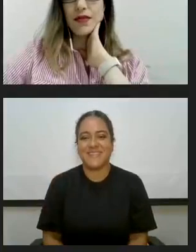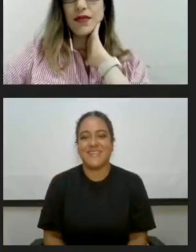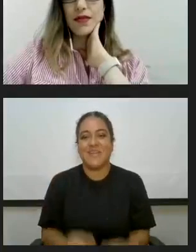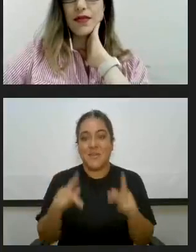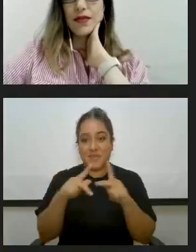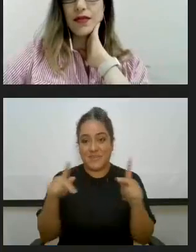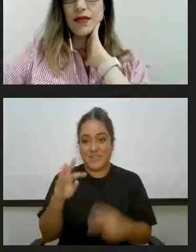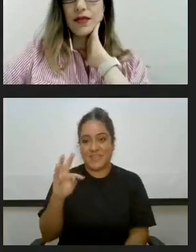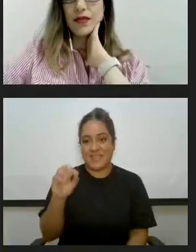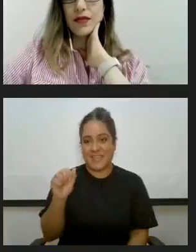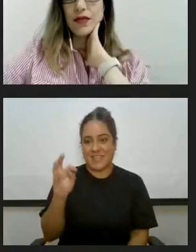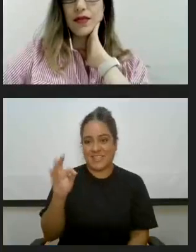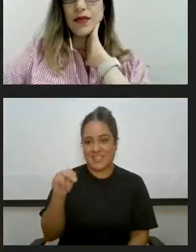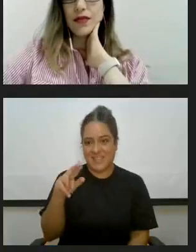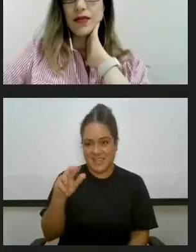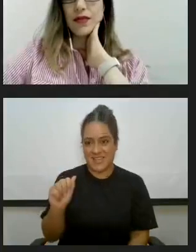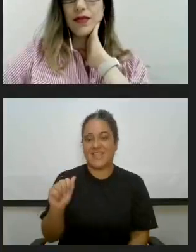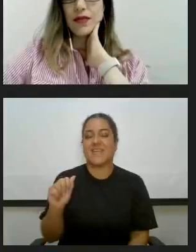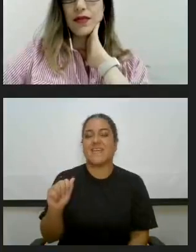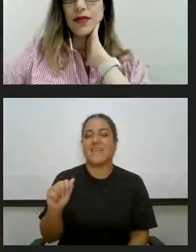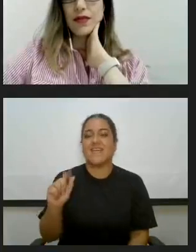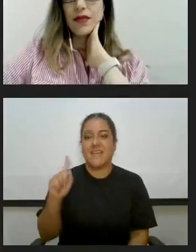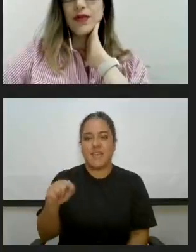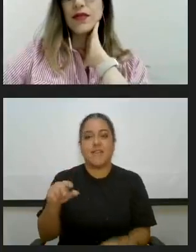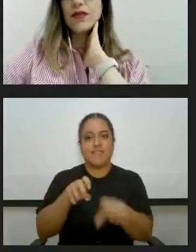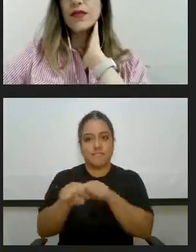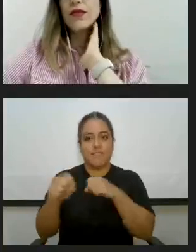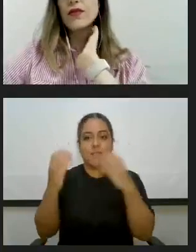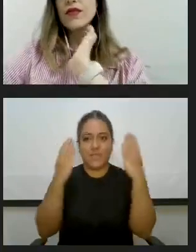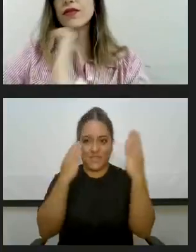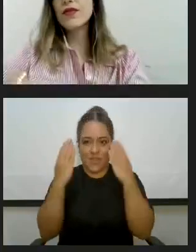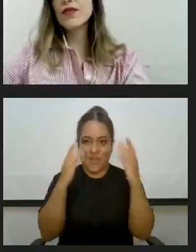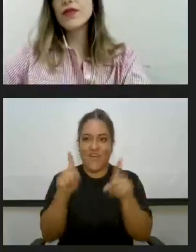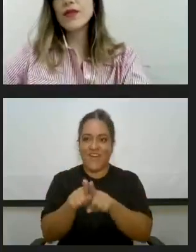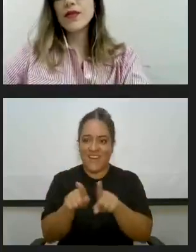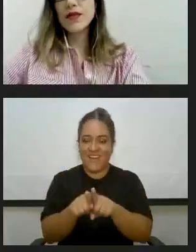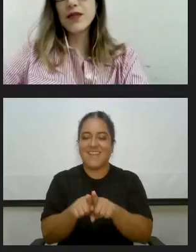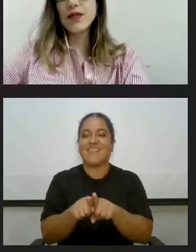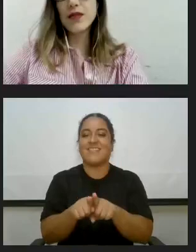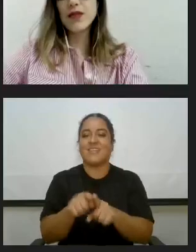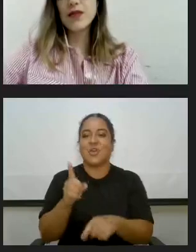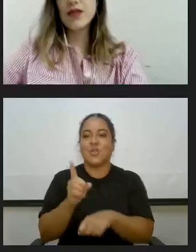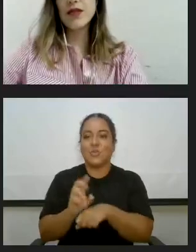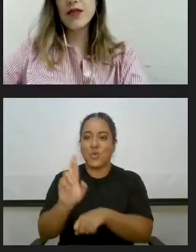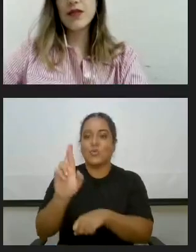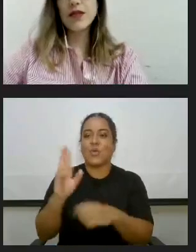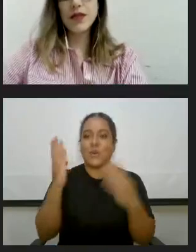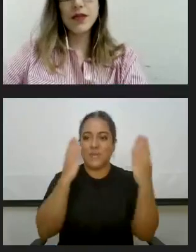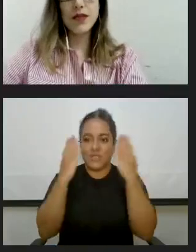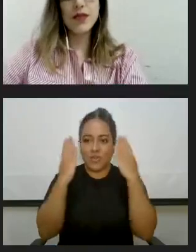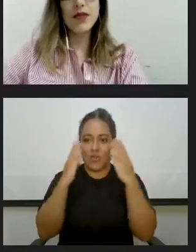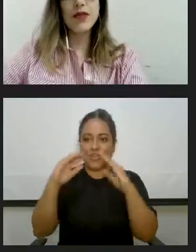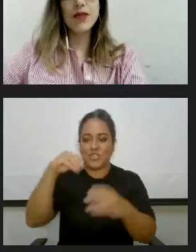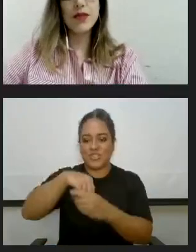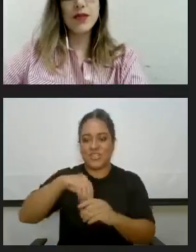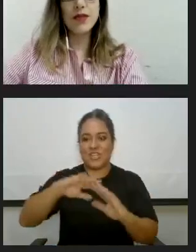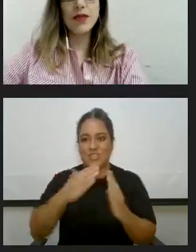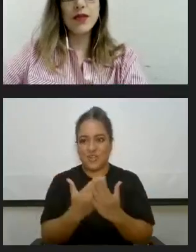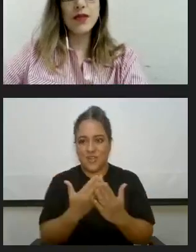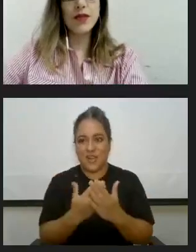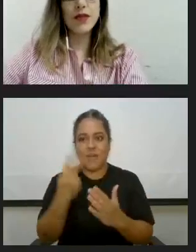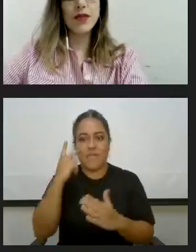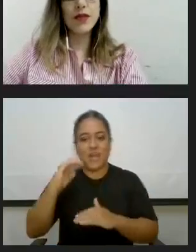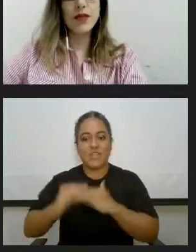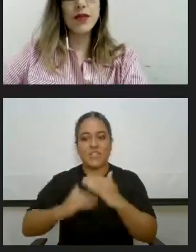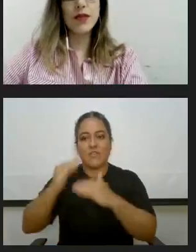Professora Tatiana Platzer, psicóloga também, né, doutora em psicologia escolar e do